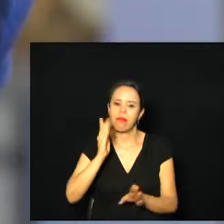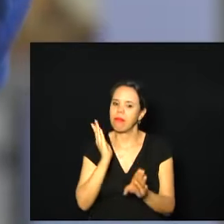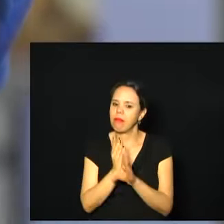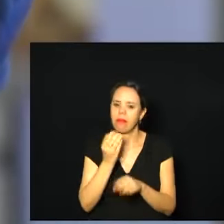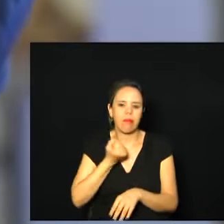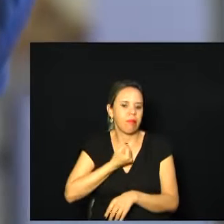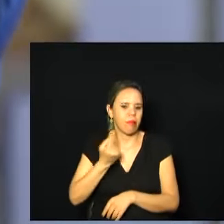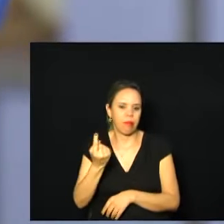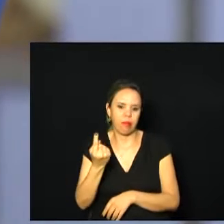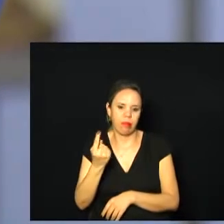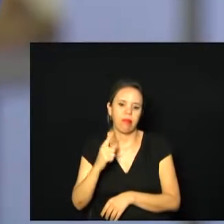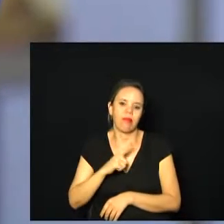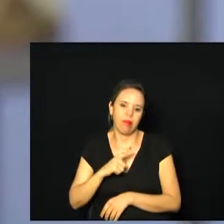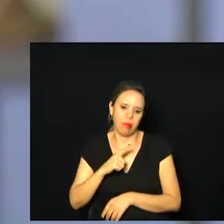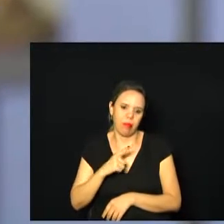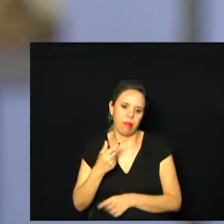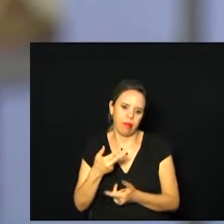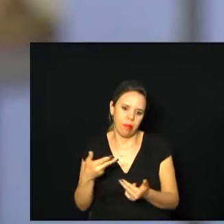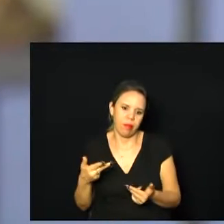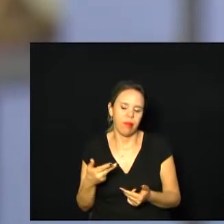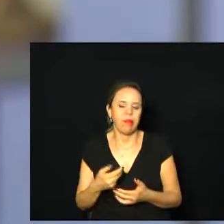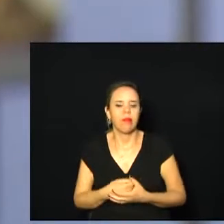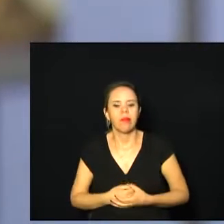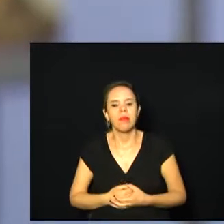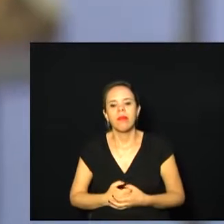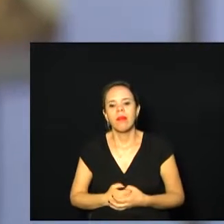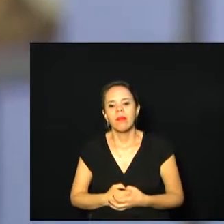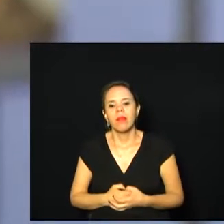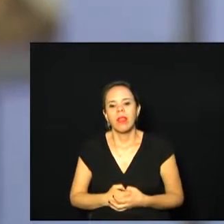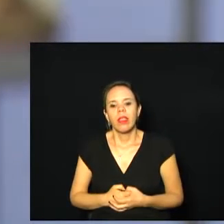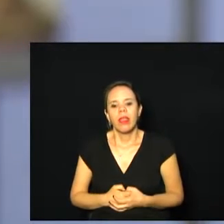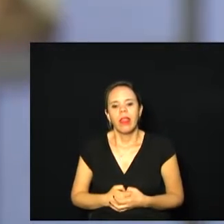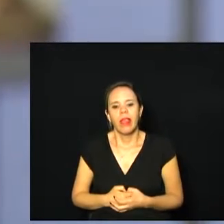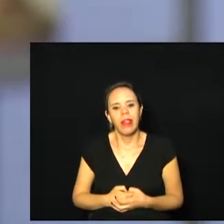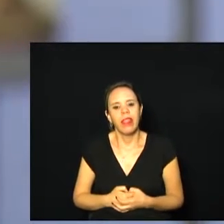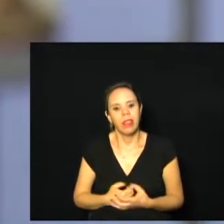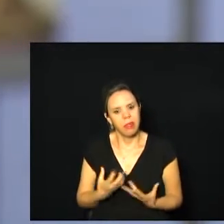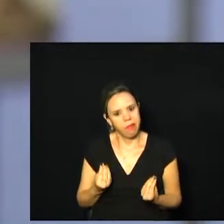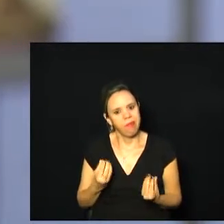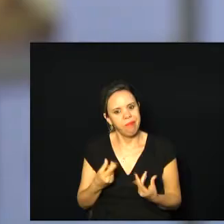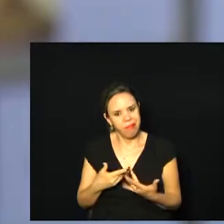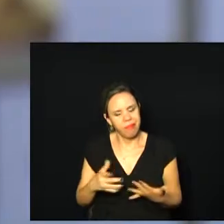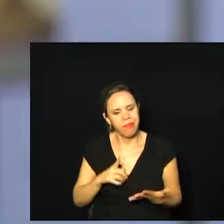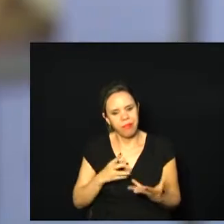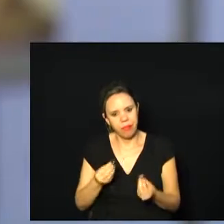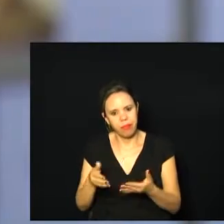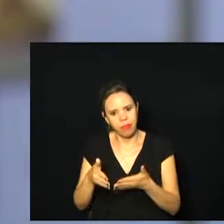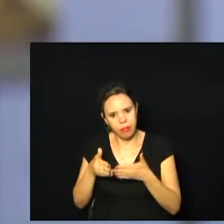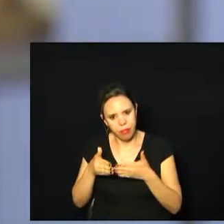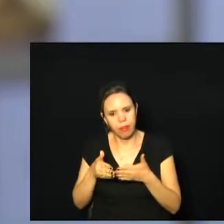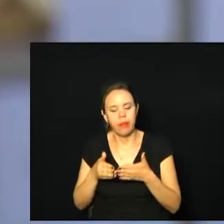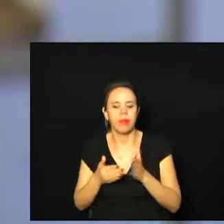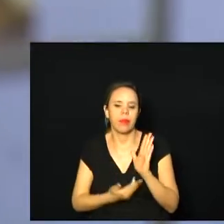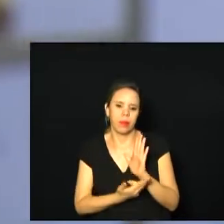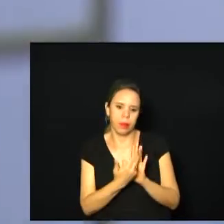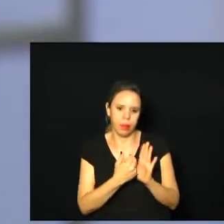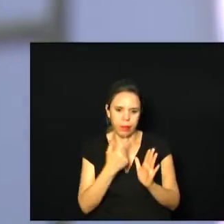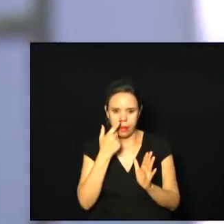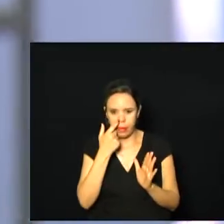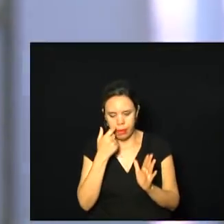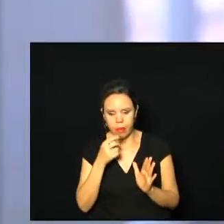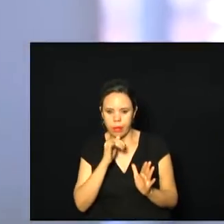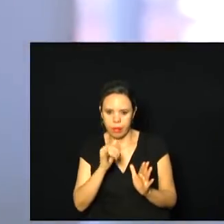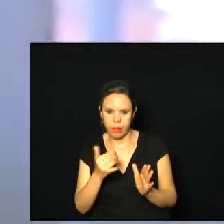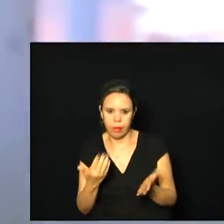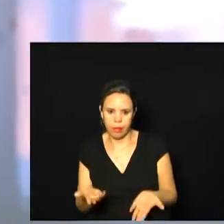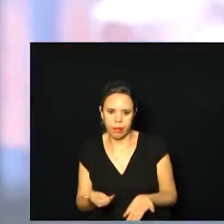número 1, mas nós temos aí em algum lugar. E e sai bastante também. A gente empresta gibis, inclusive. É bom que se